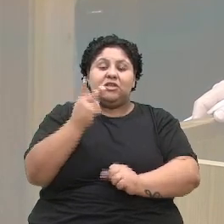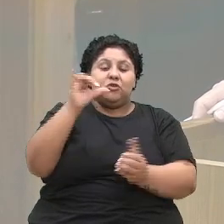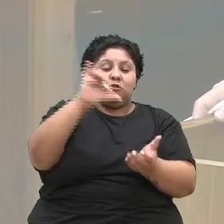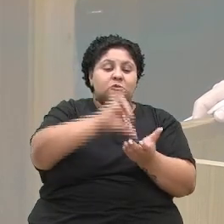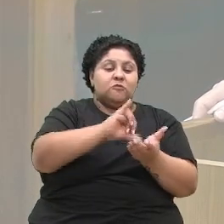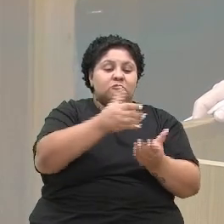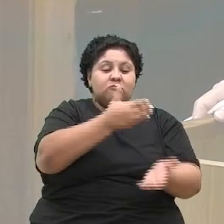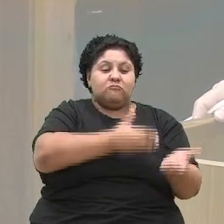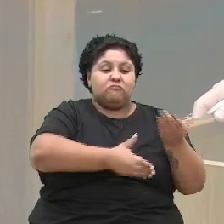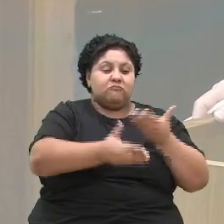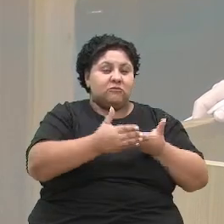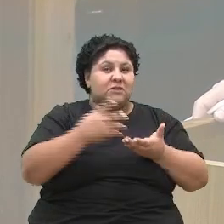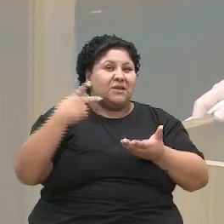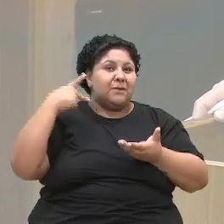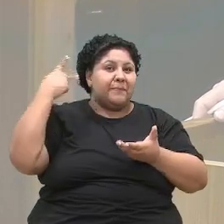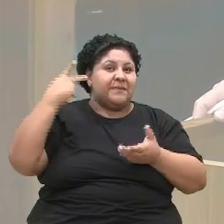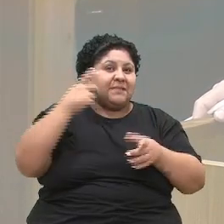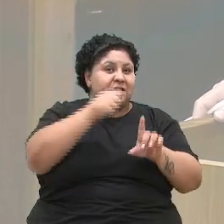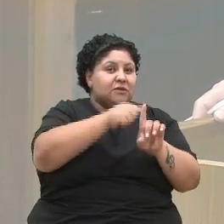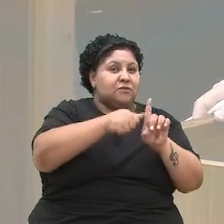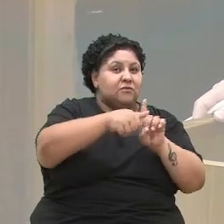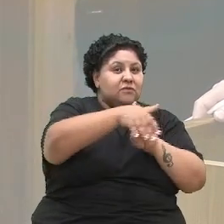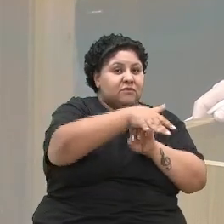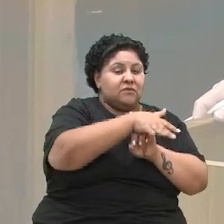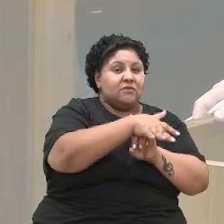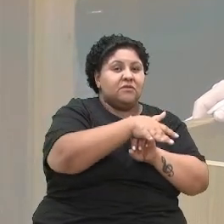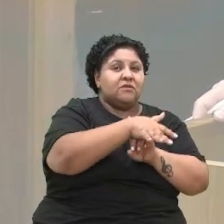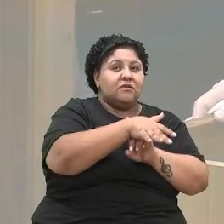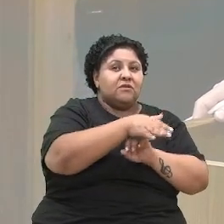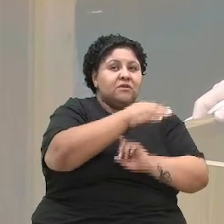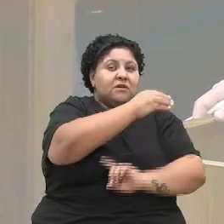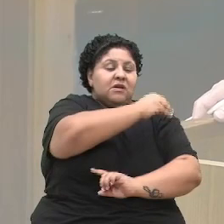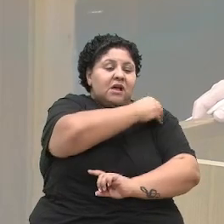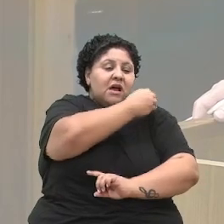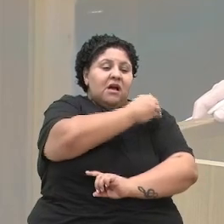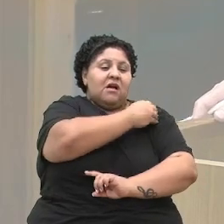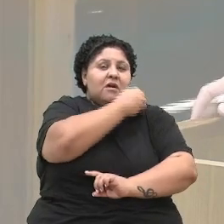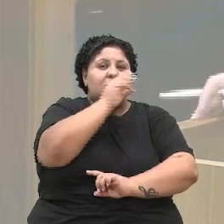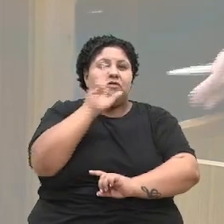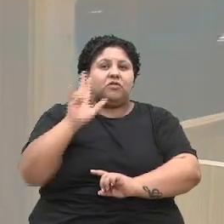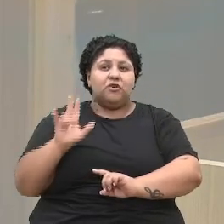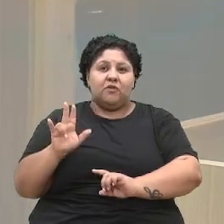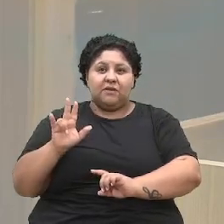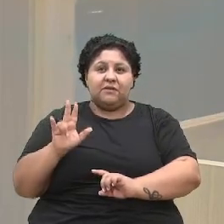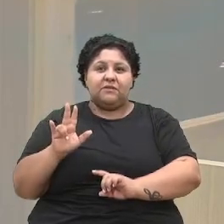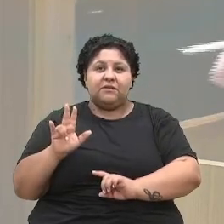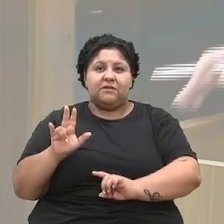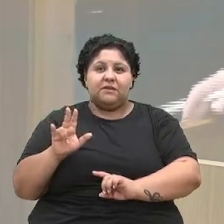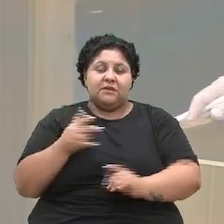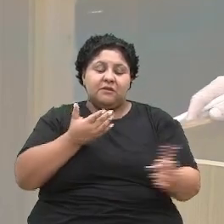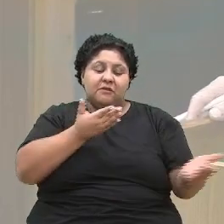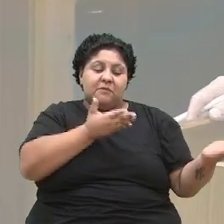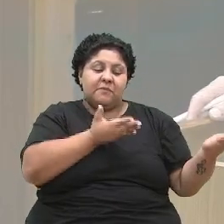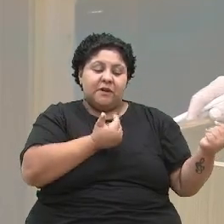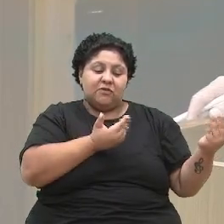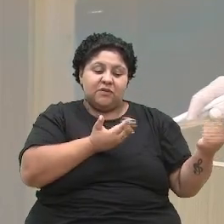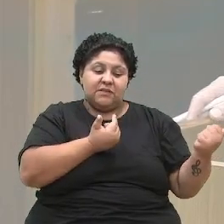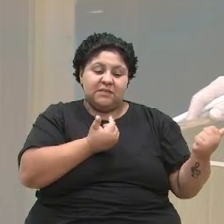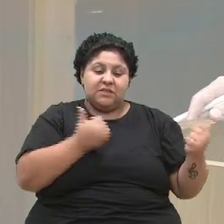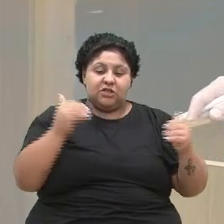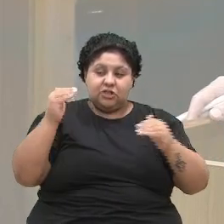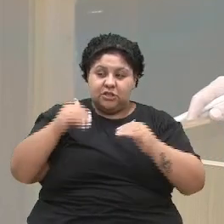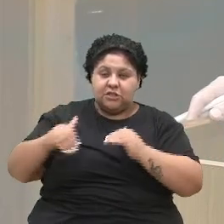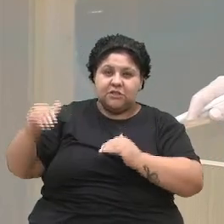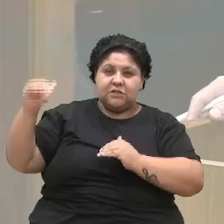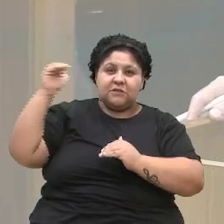atendimento psicossocial, álcool e drogas, os CAPs, 24 horas, para adolescentes e também adultos em uso